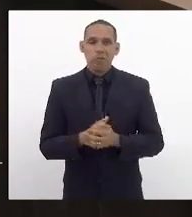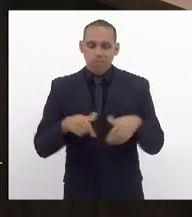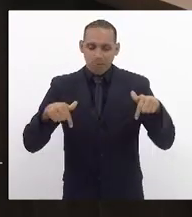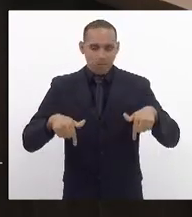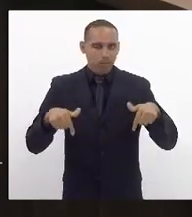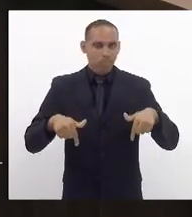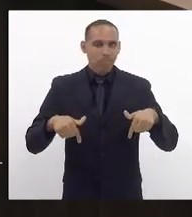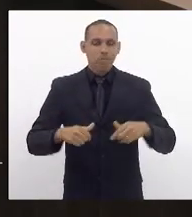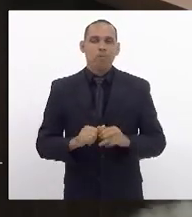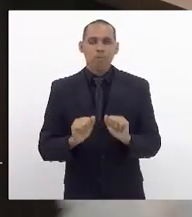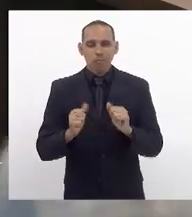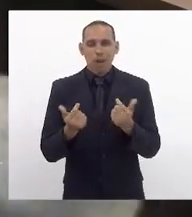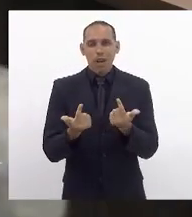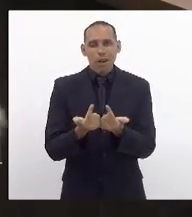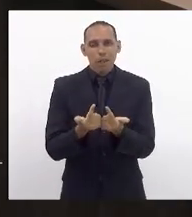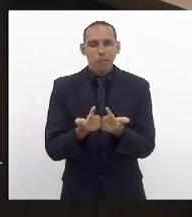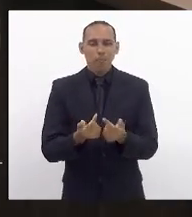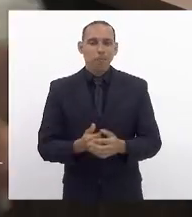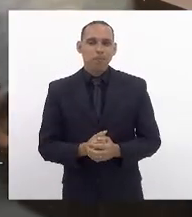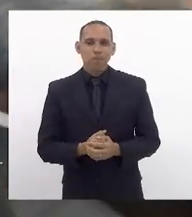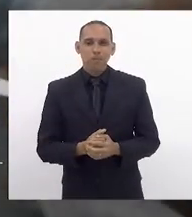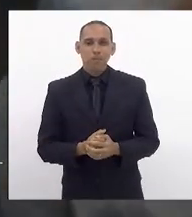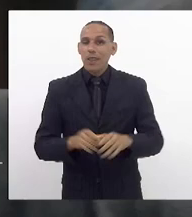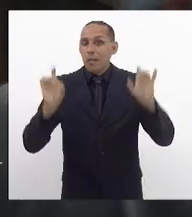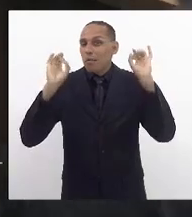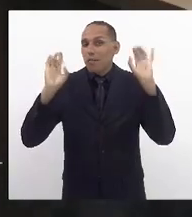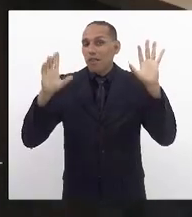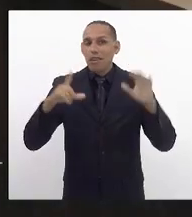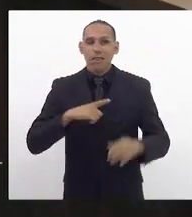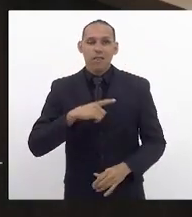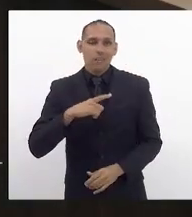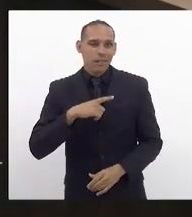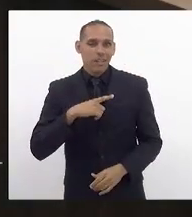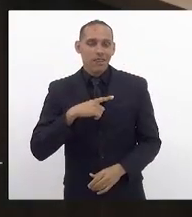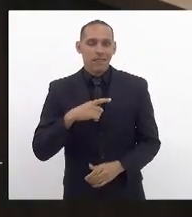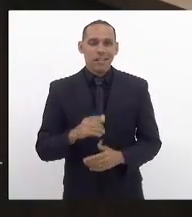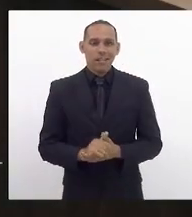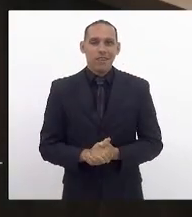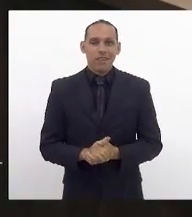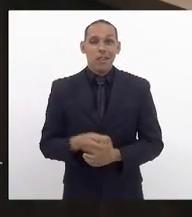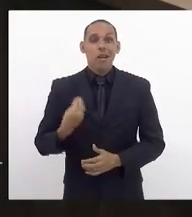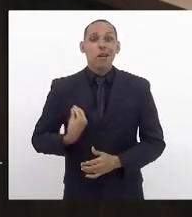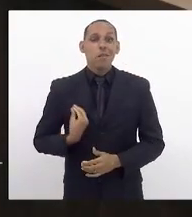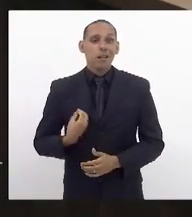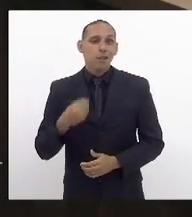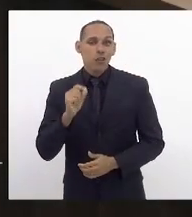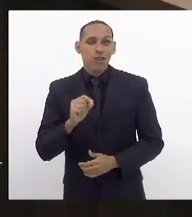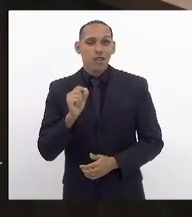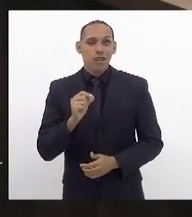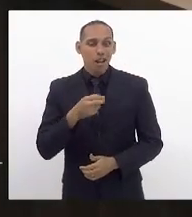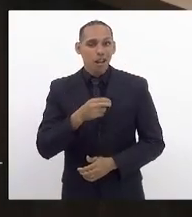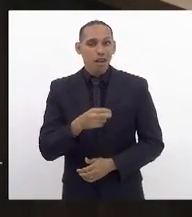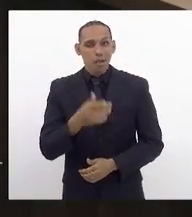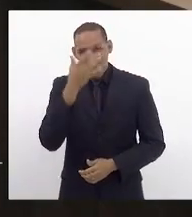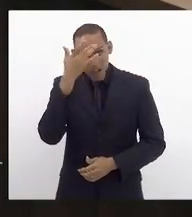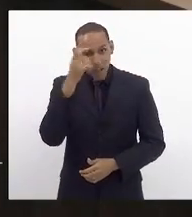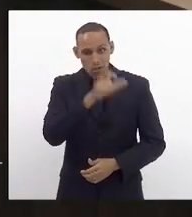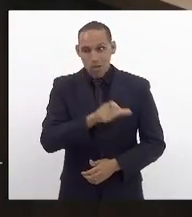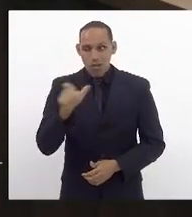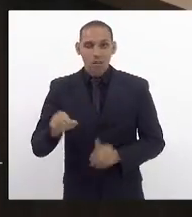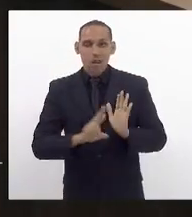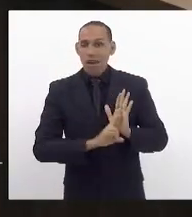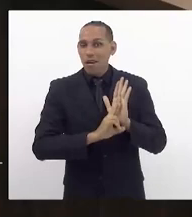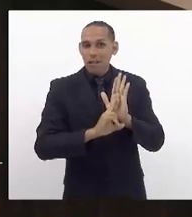casa está sendo privilegiada com a presença de representantes de